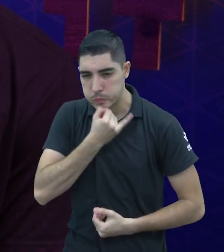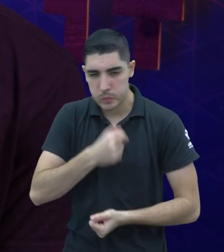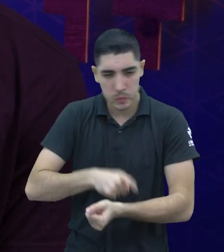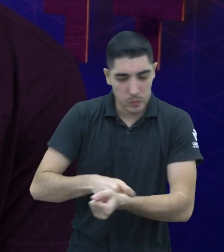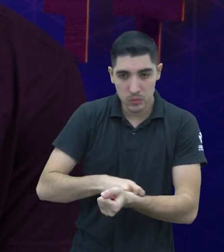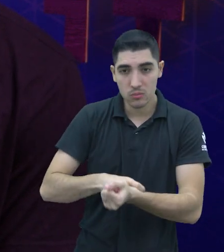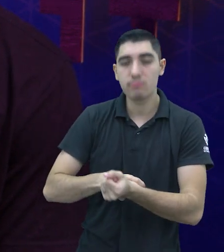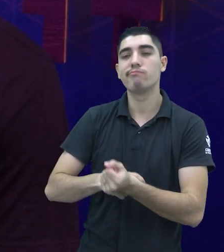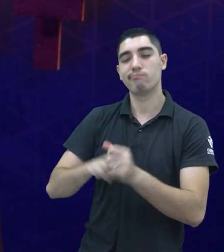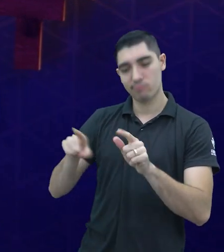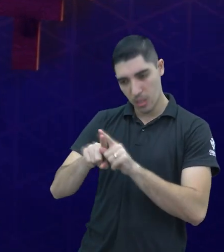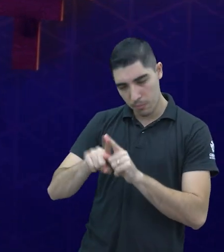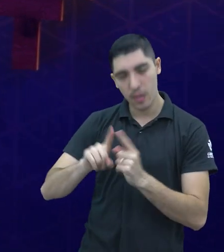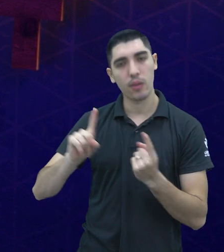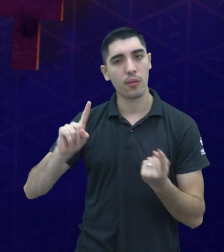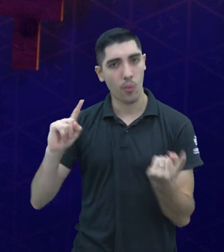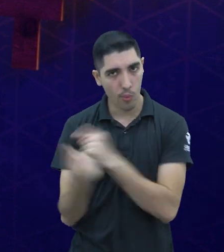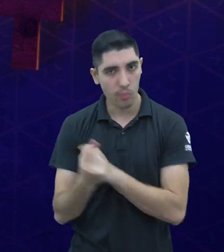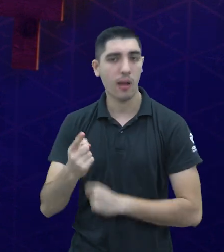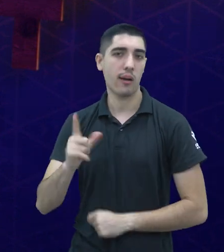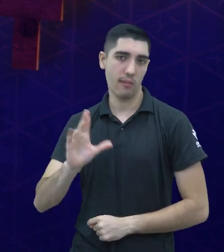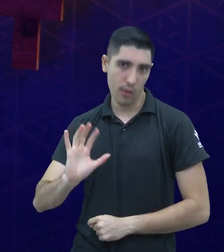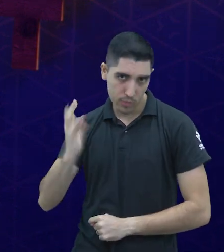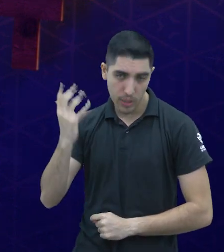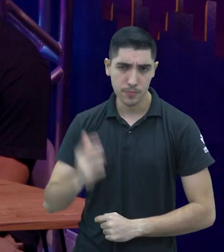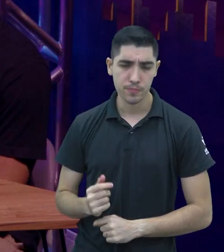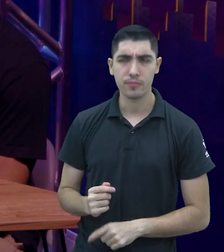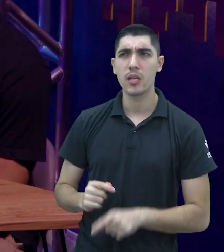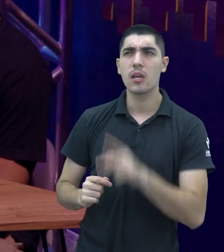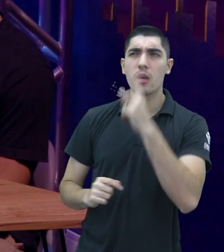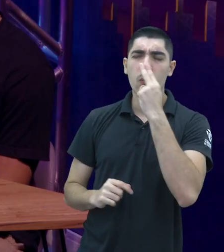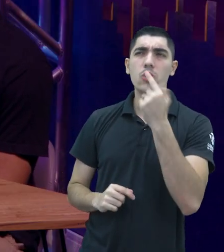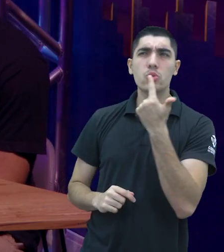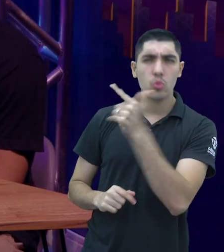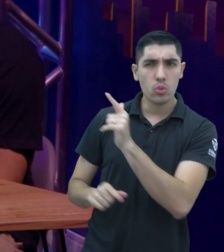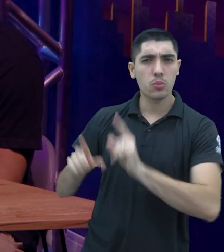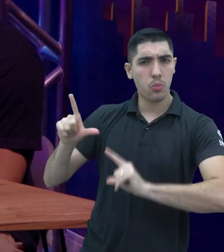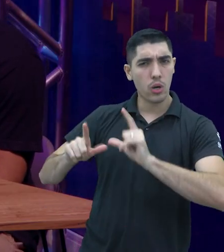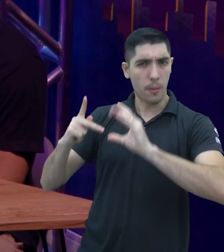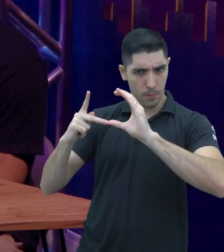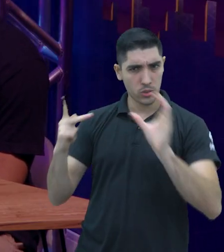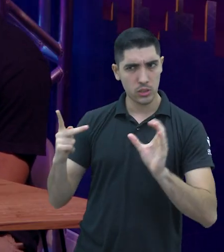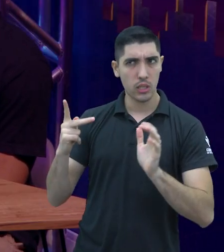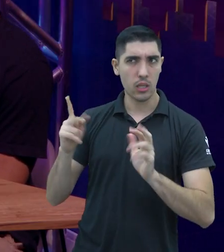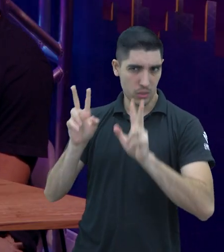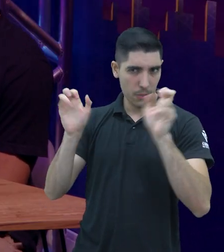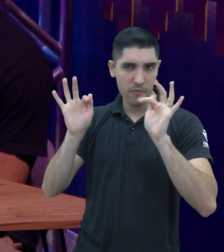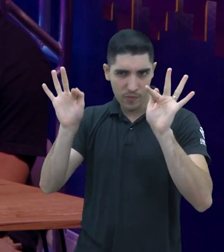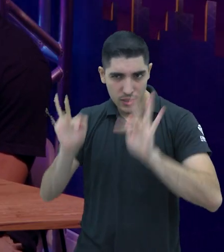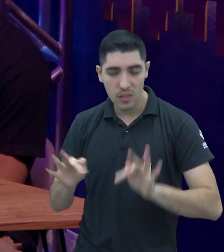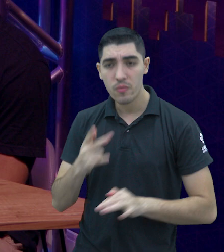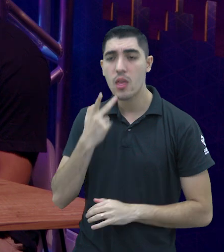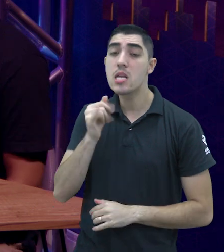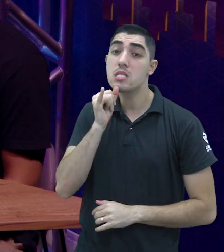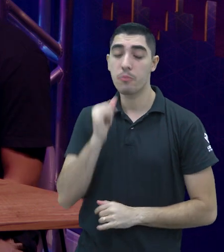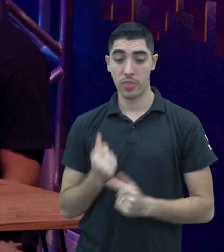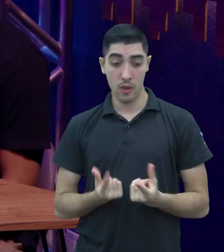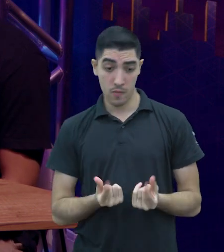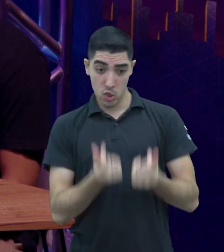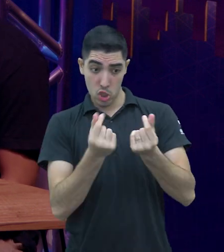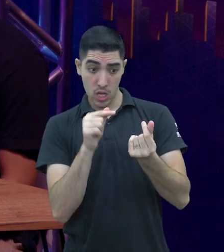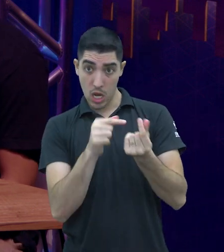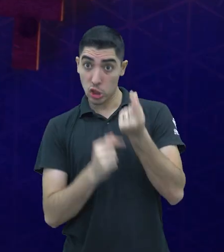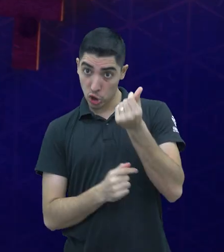um estudo que fala que realmente, aliás, eu acho que foi no de felicidade que eu falei isso, que dinheiro